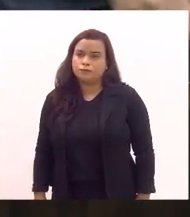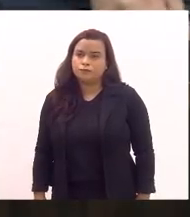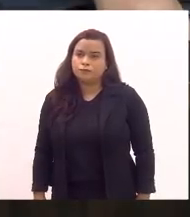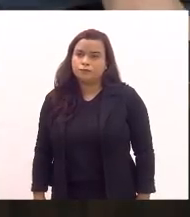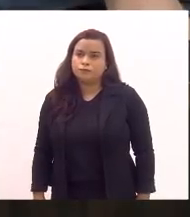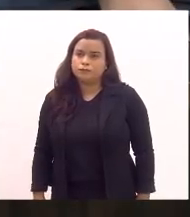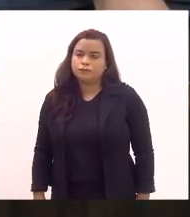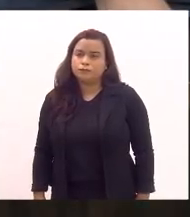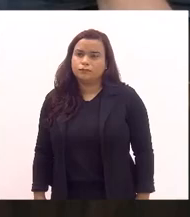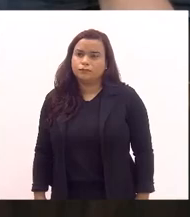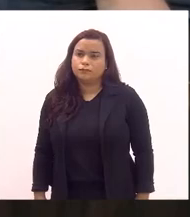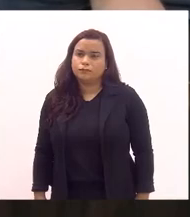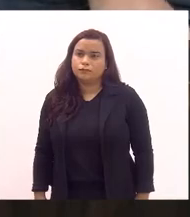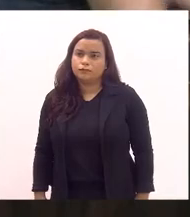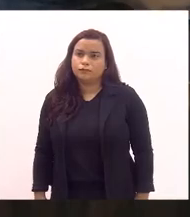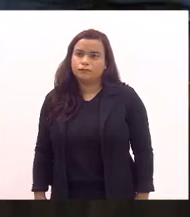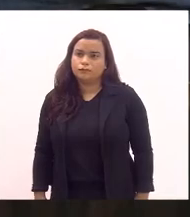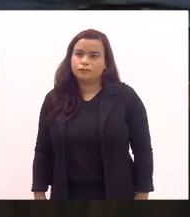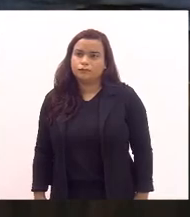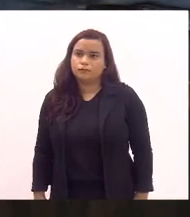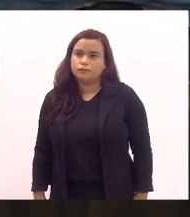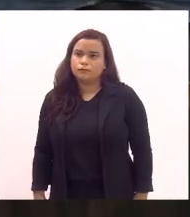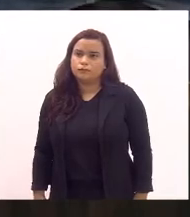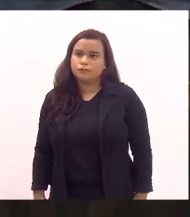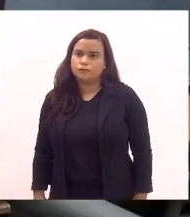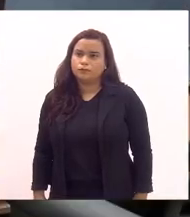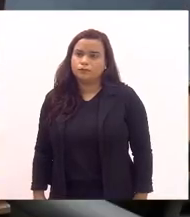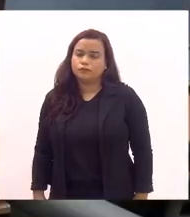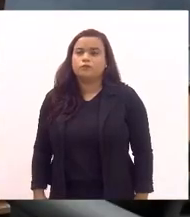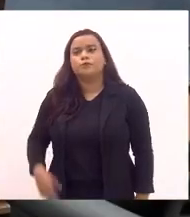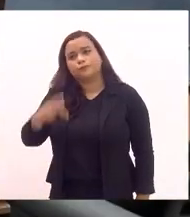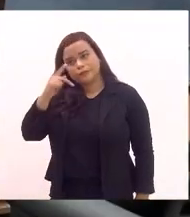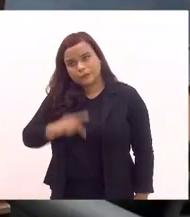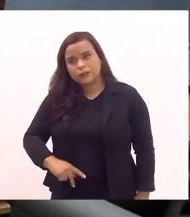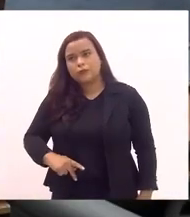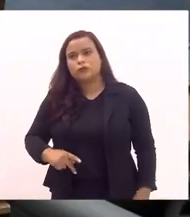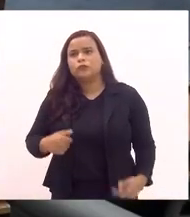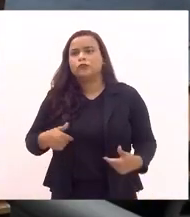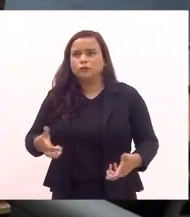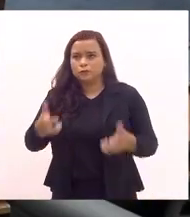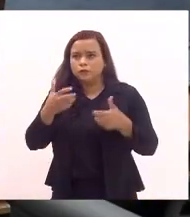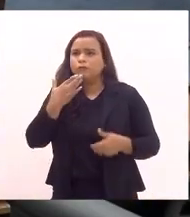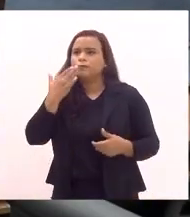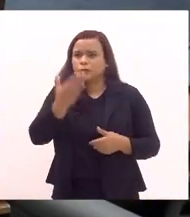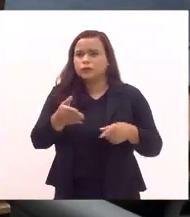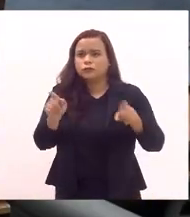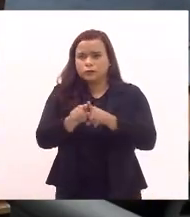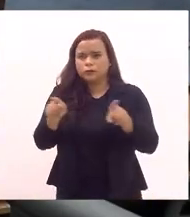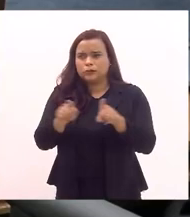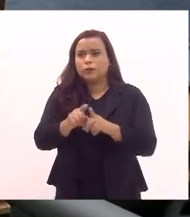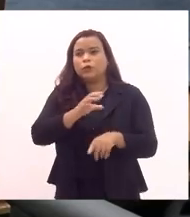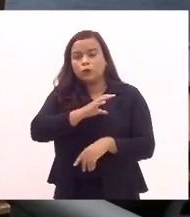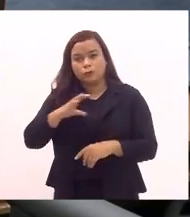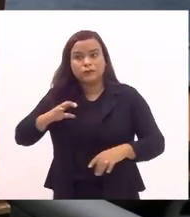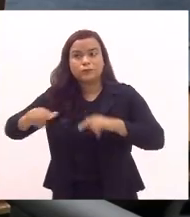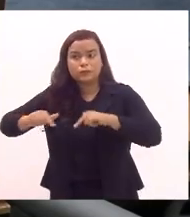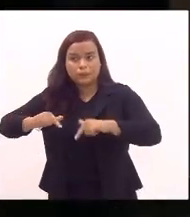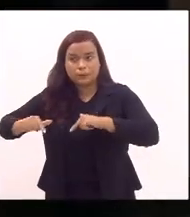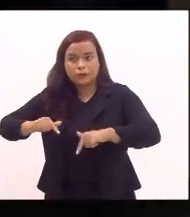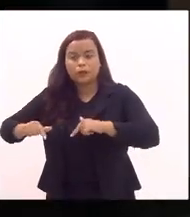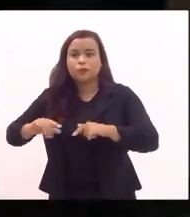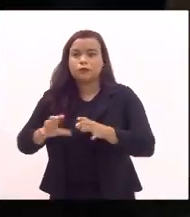é assim mesmo Presidente Inclusive eu ia pedir que a comissão de trabalho